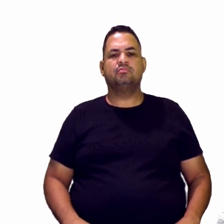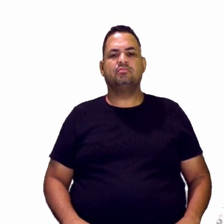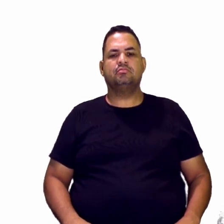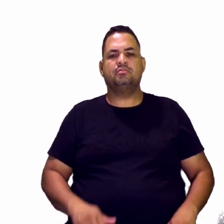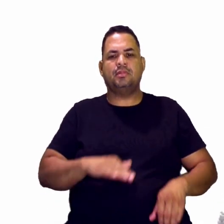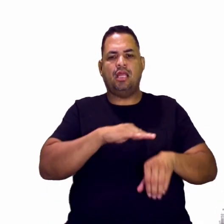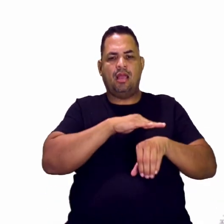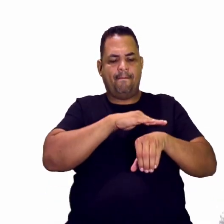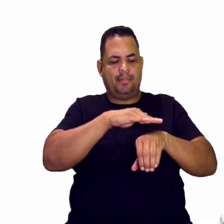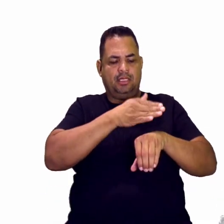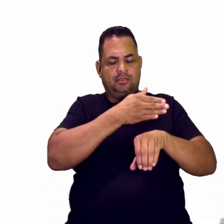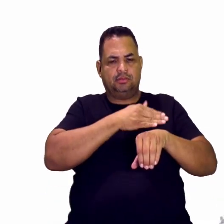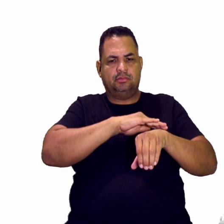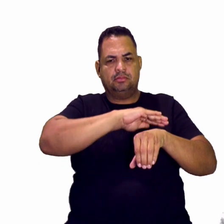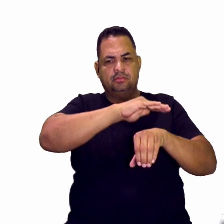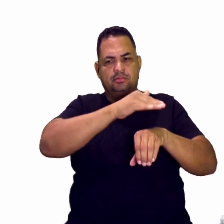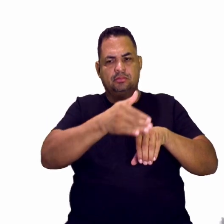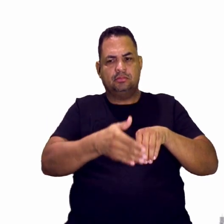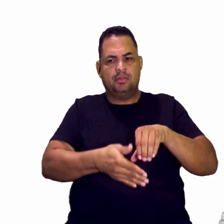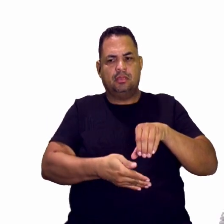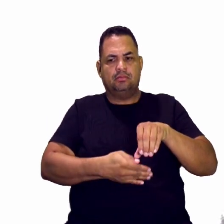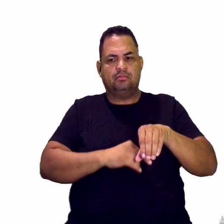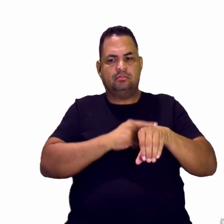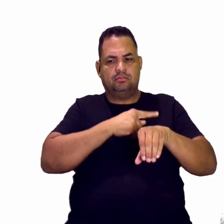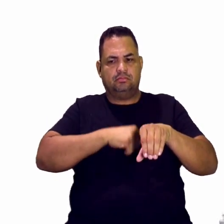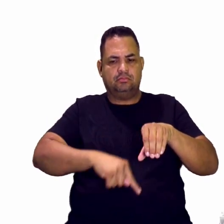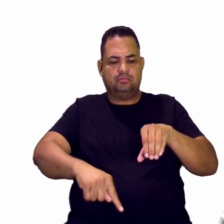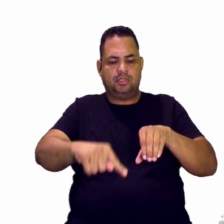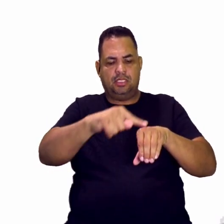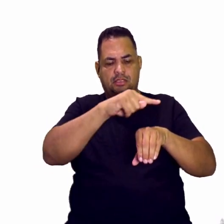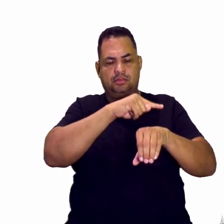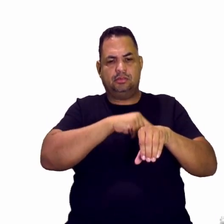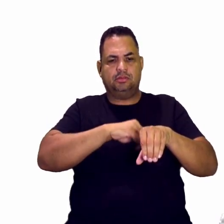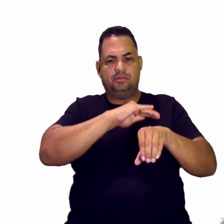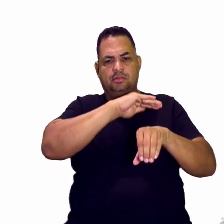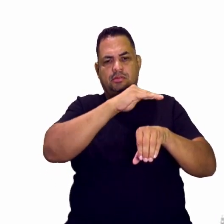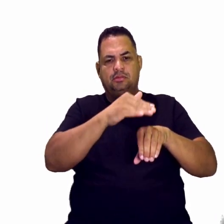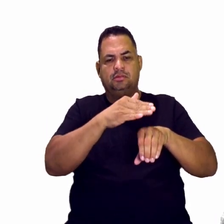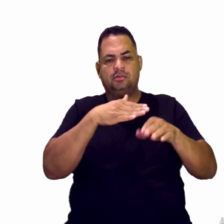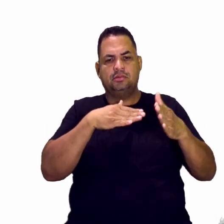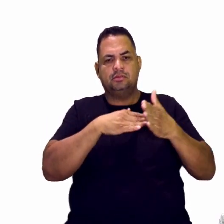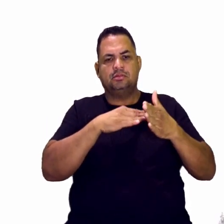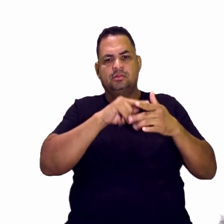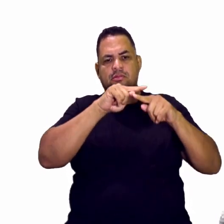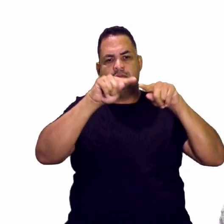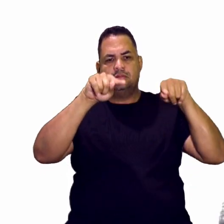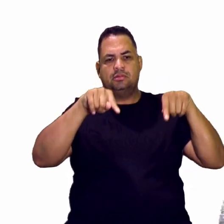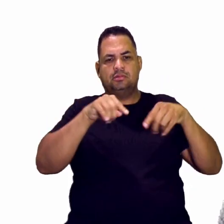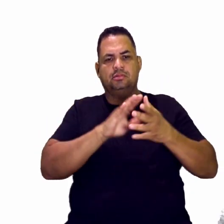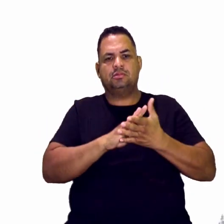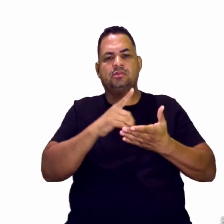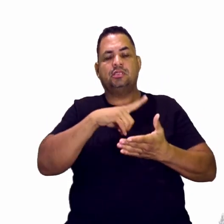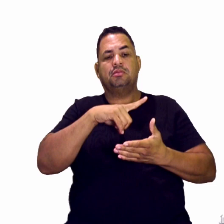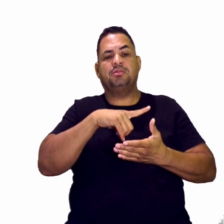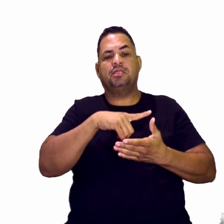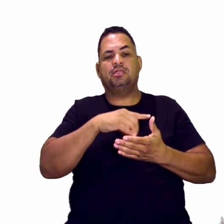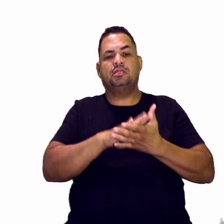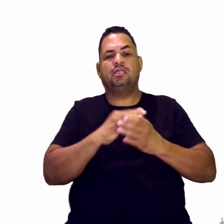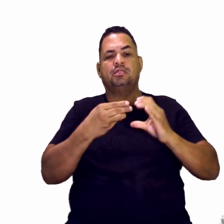Já a parede celular é um outro tipo de envoltório celular também, que no caso aqui a gente tem na célula